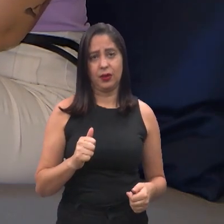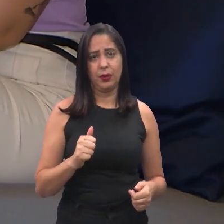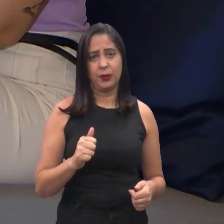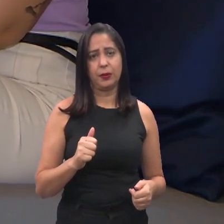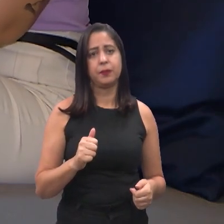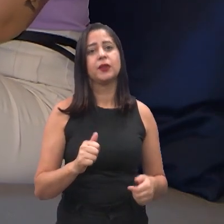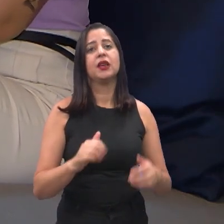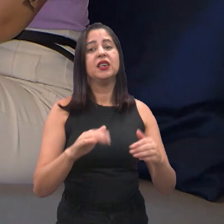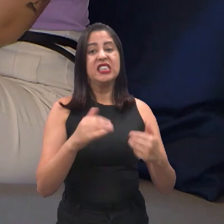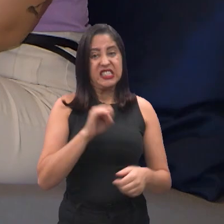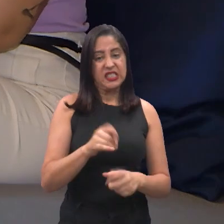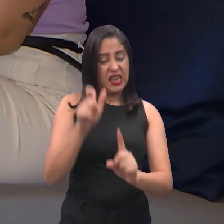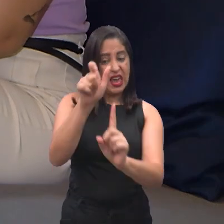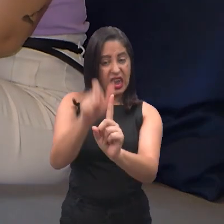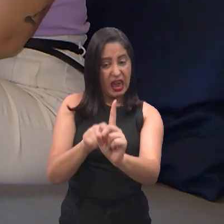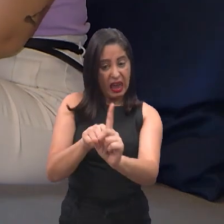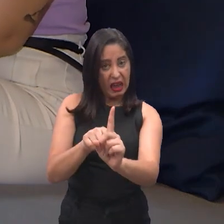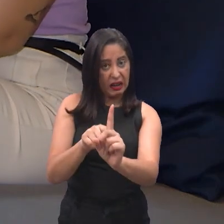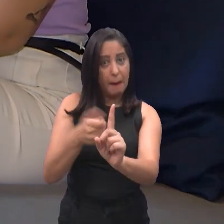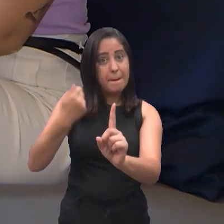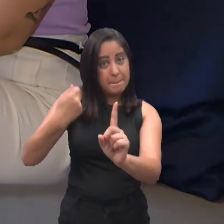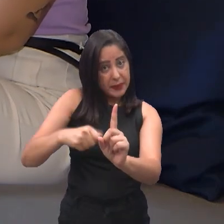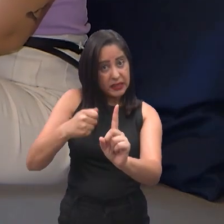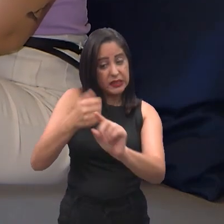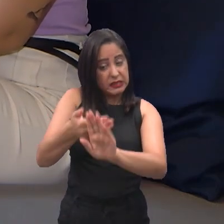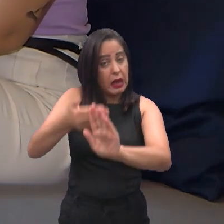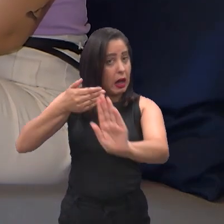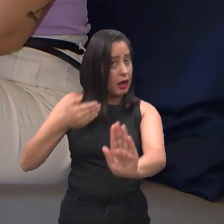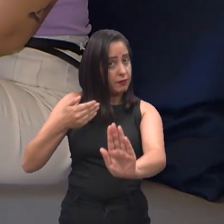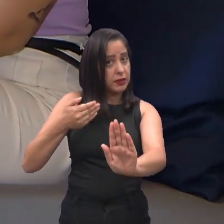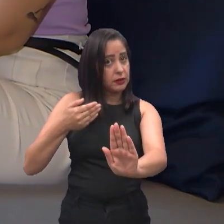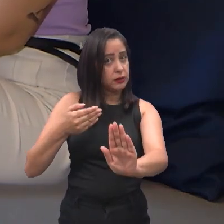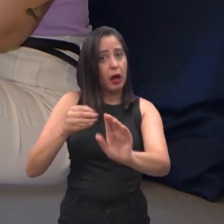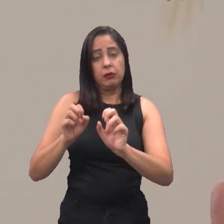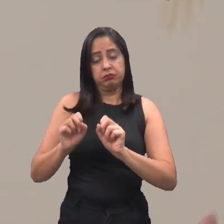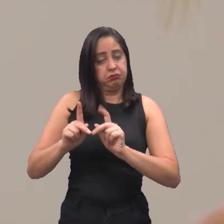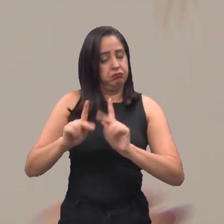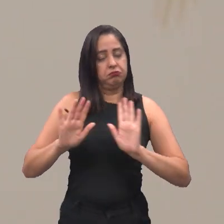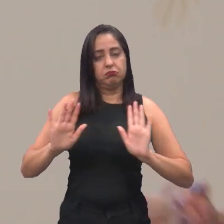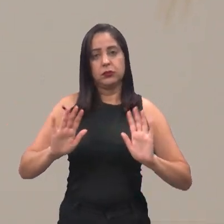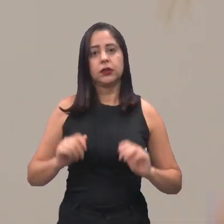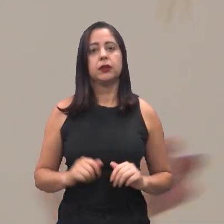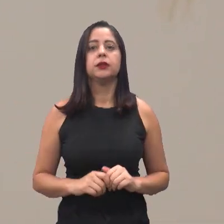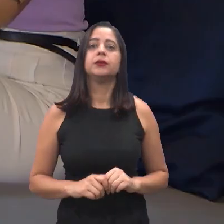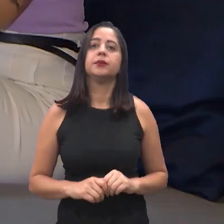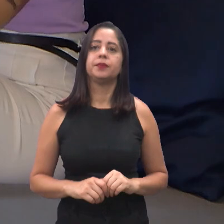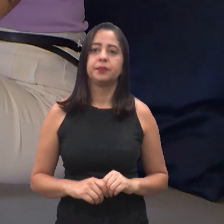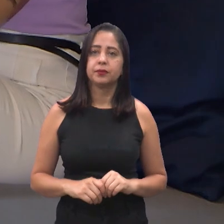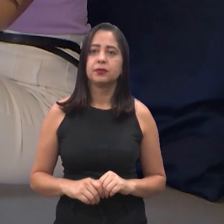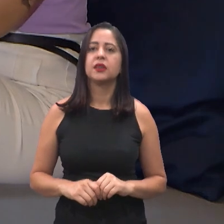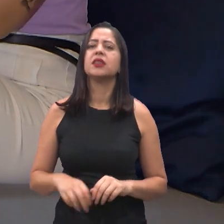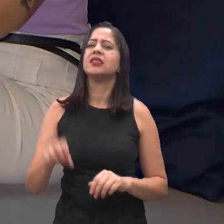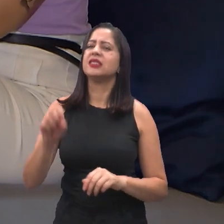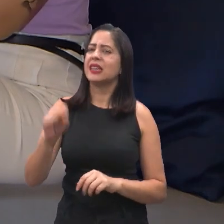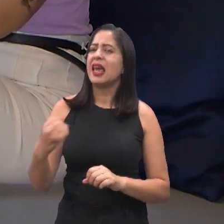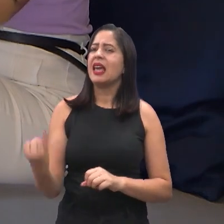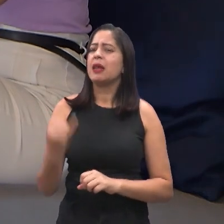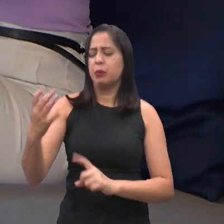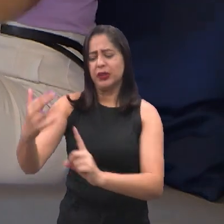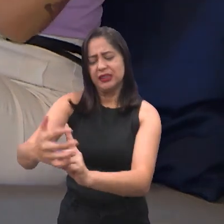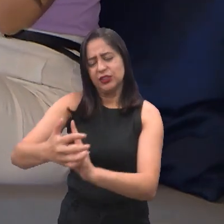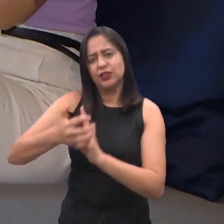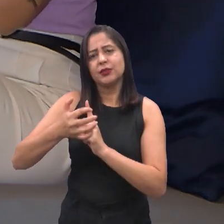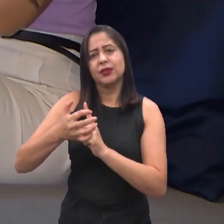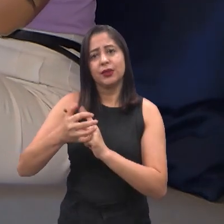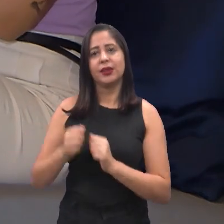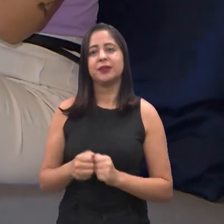colaborador, se ele precisa ser afastado ou se ele consegue manter aí o labore. Sim, se sentir acolhido, né? Que é muito importante.